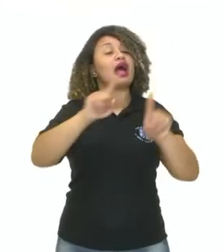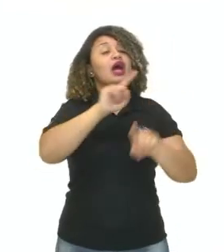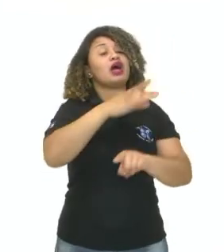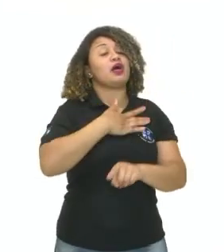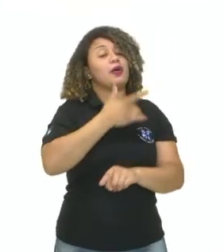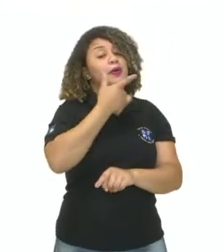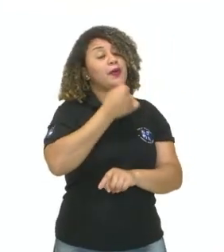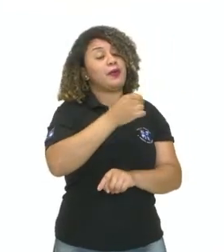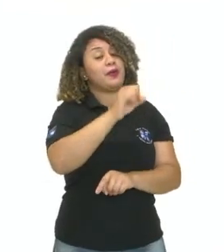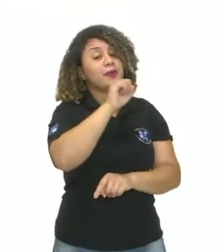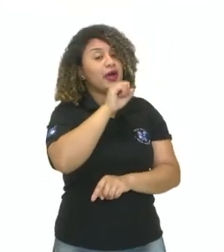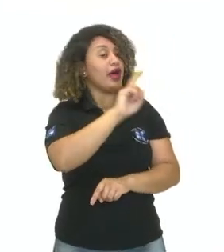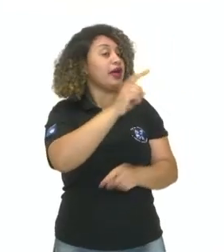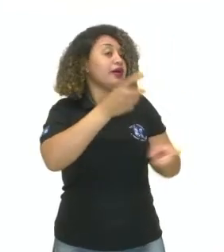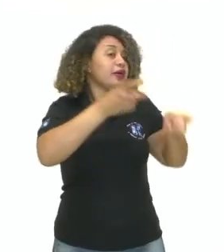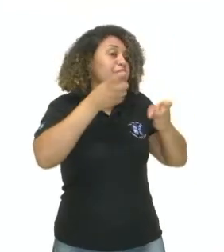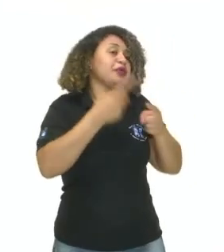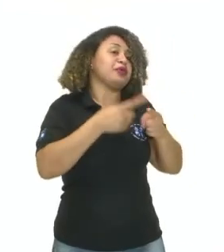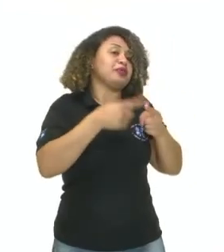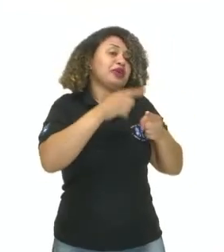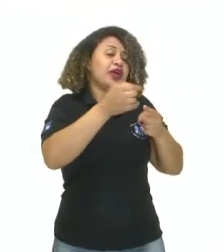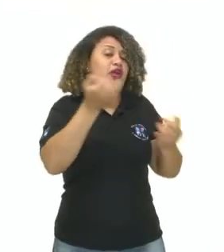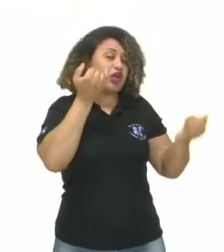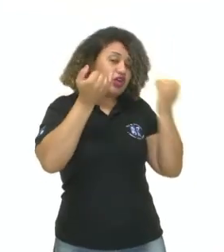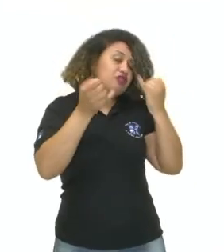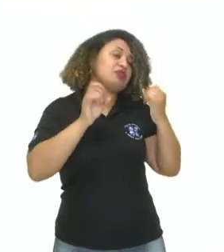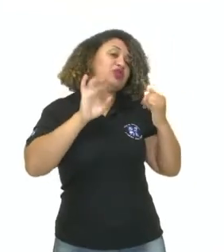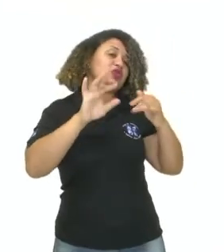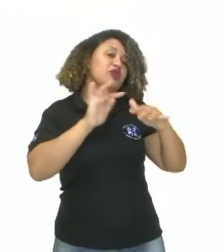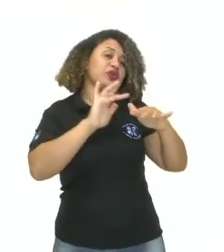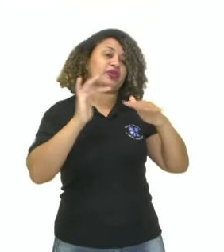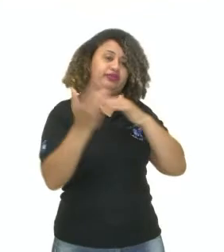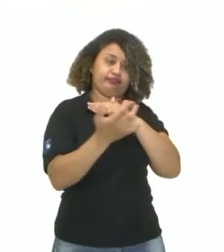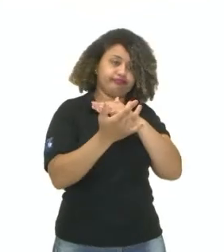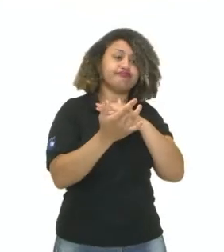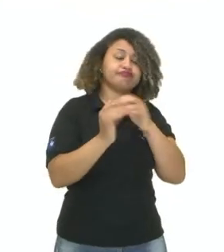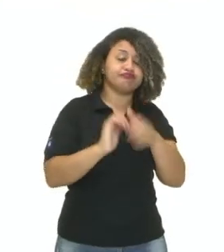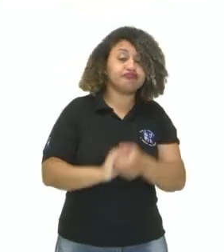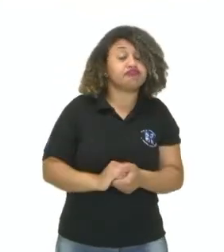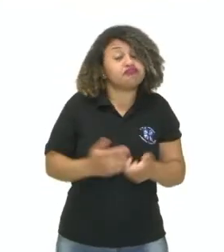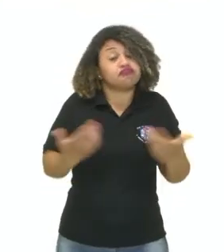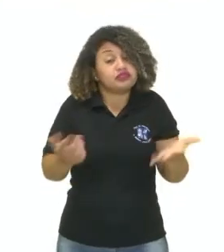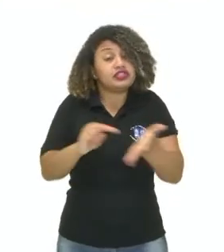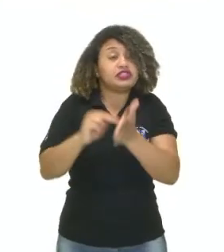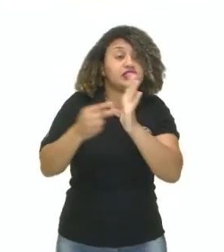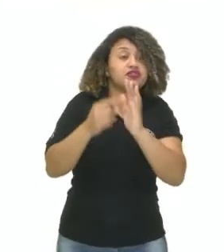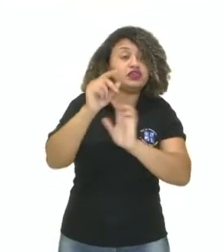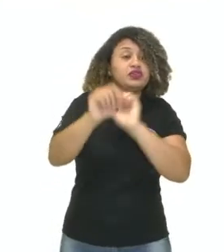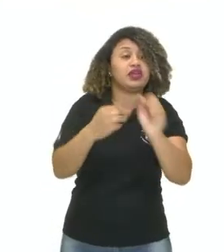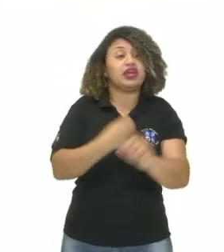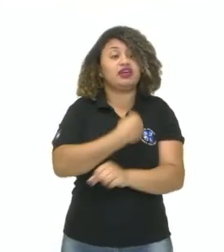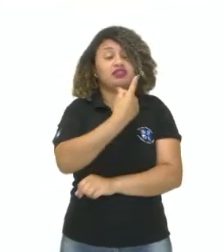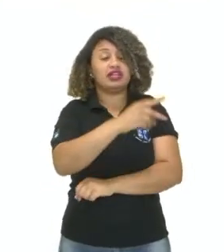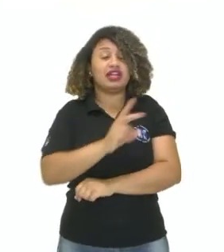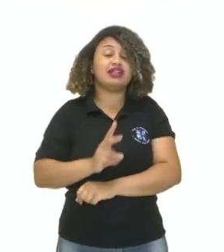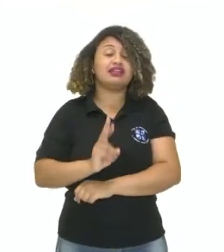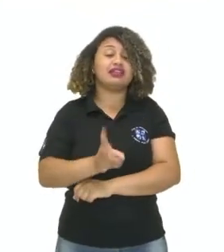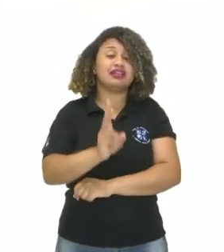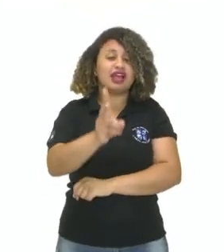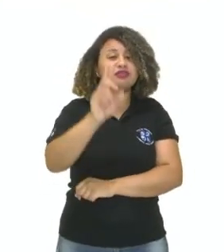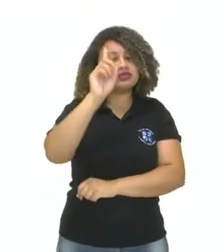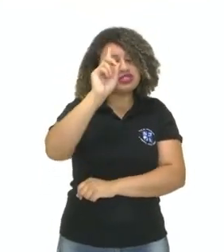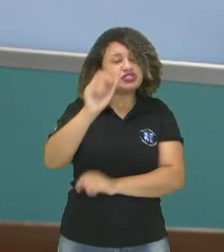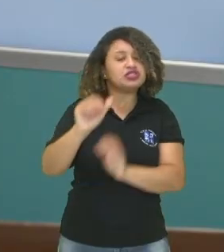nem percebeu porque ele se informa apenas pelas redes sociais. Ou seja, a vida dele é um eterno 1º